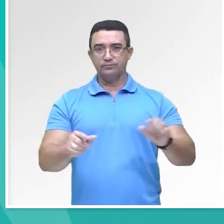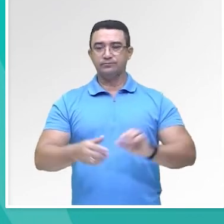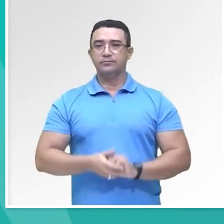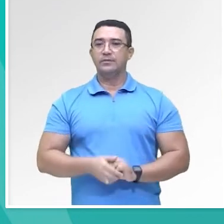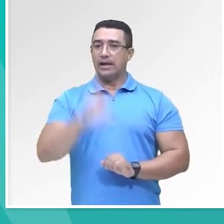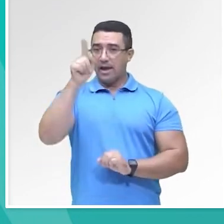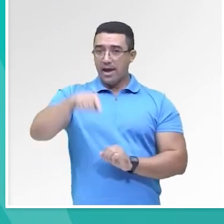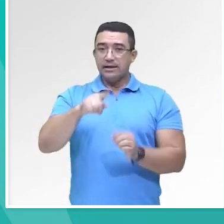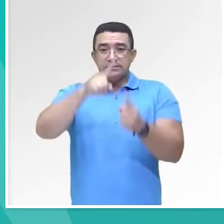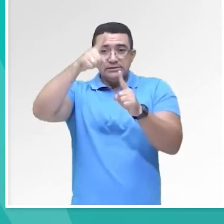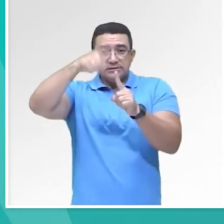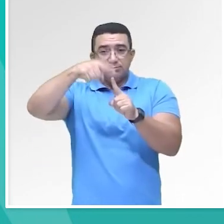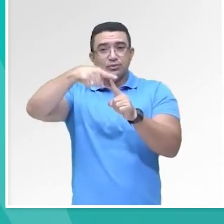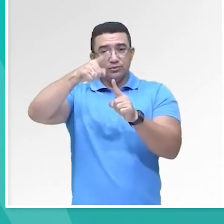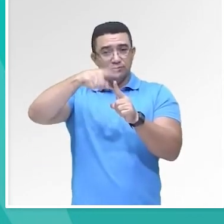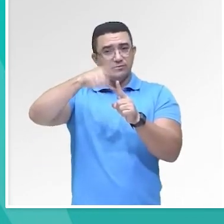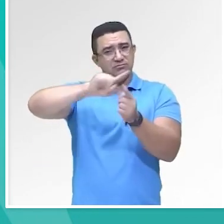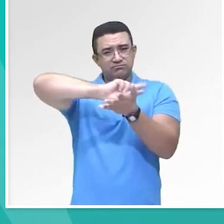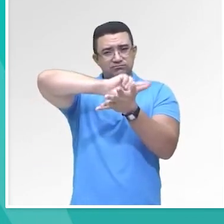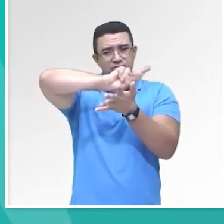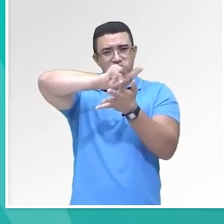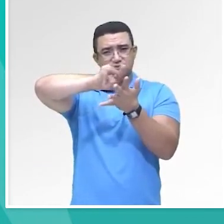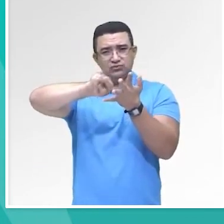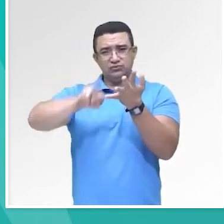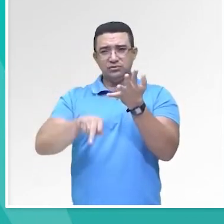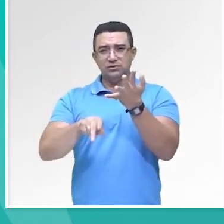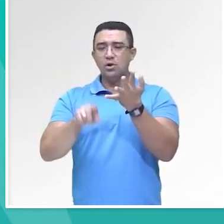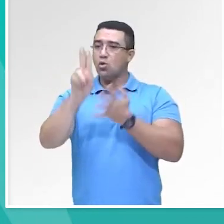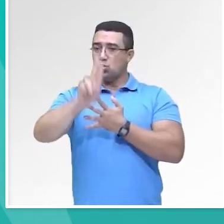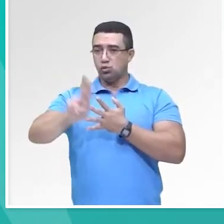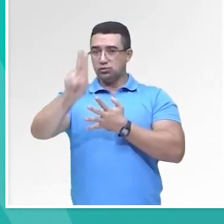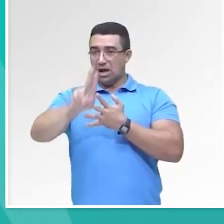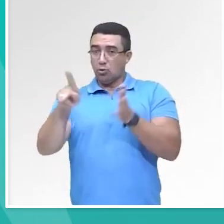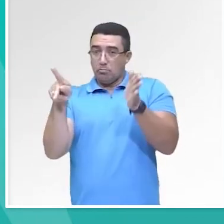na verdade, são os saltos praticados dentro do